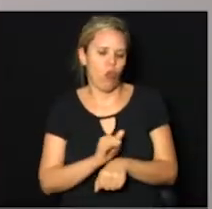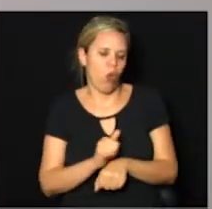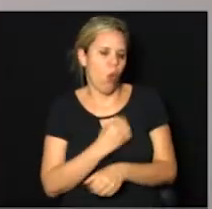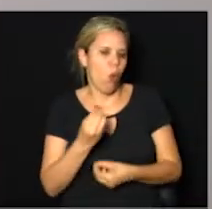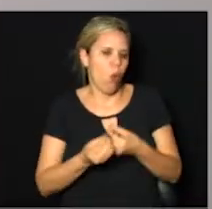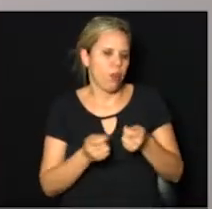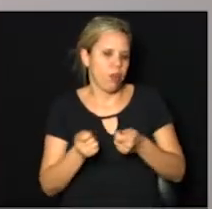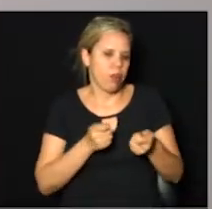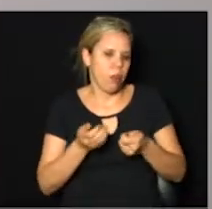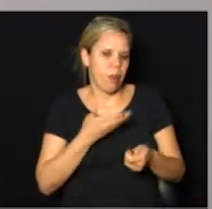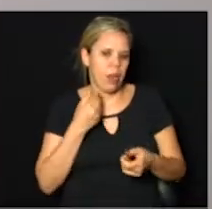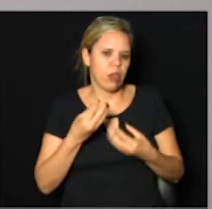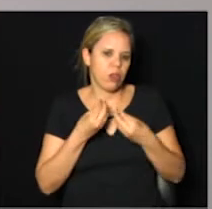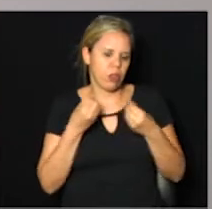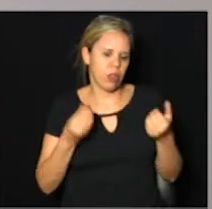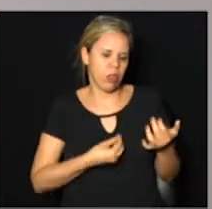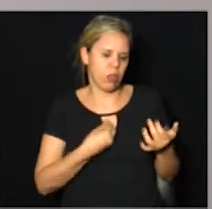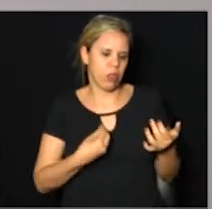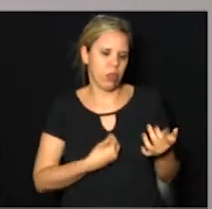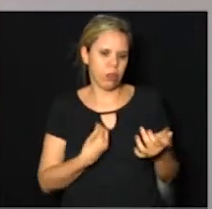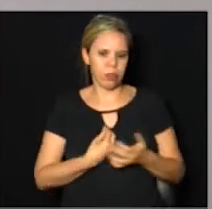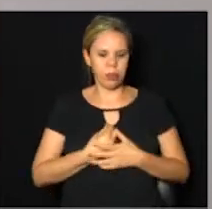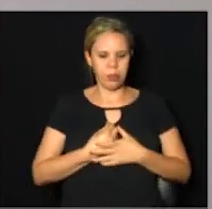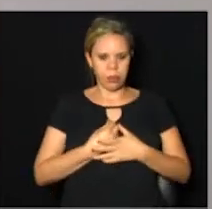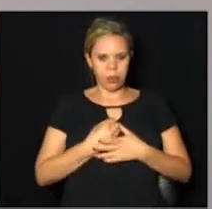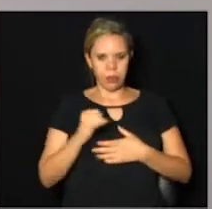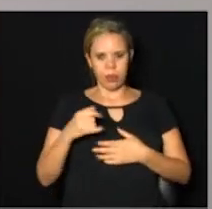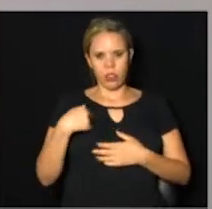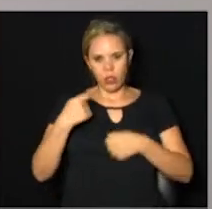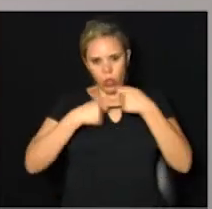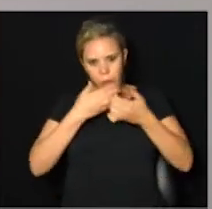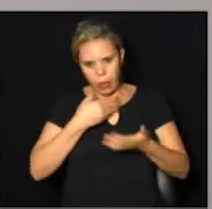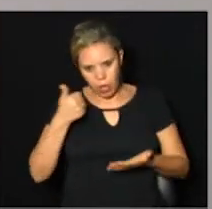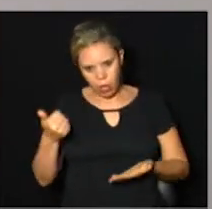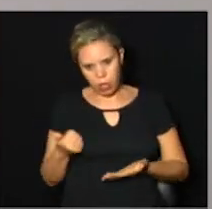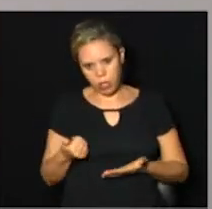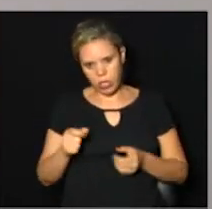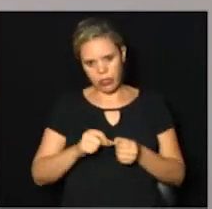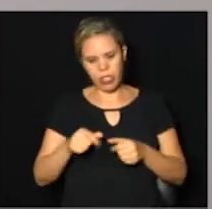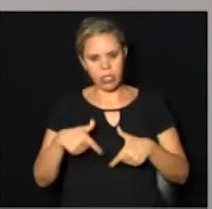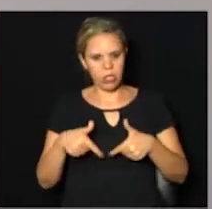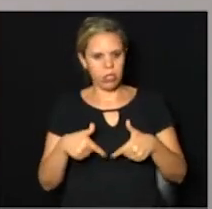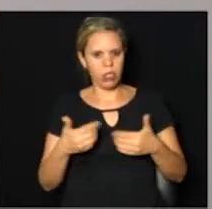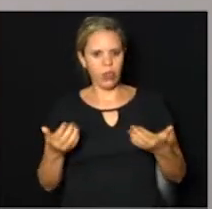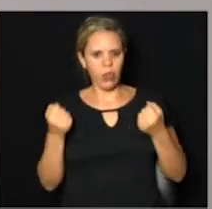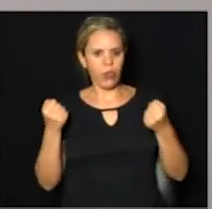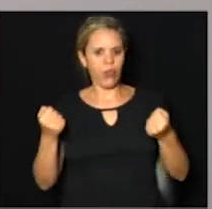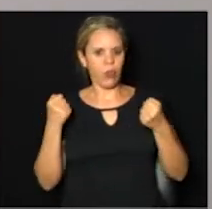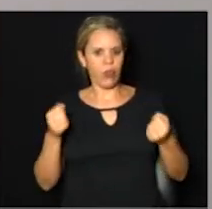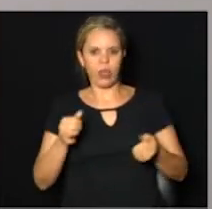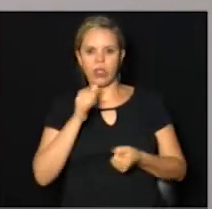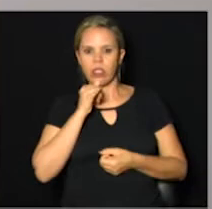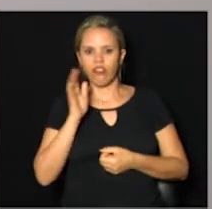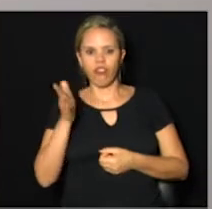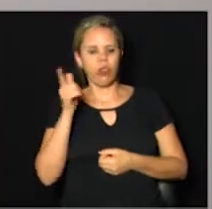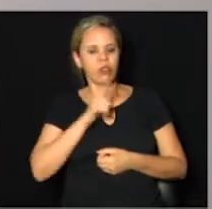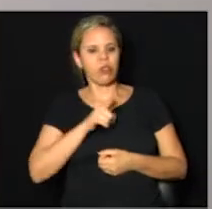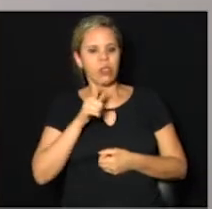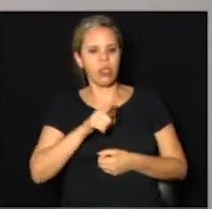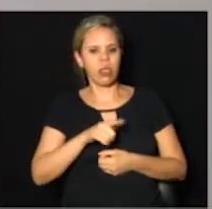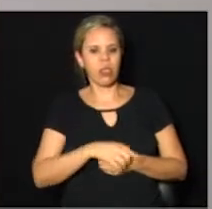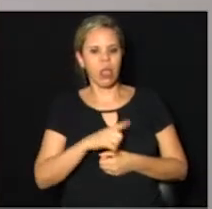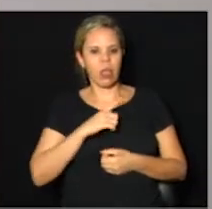nossa qualidade de vida. Então, se a gente come melhor, se a gente faz atividade física, por exemplo, a gente já consegue ter